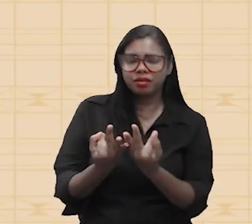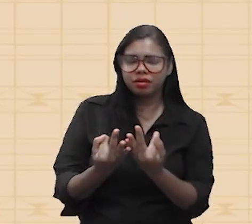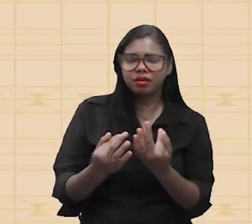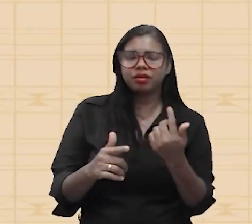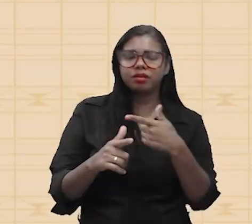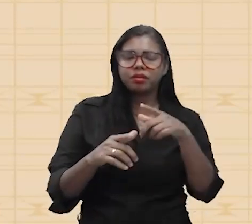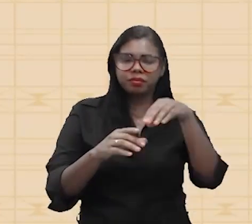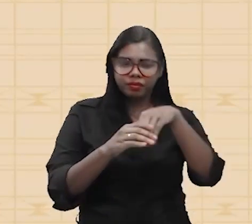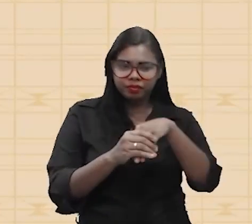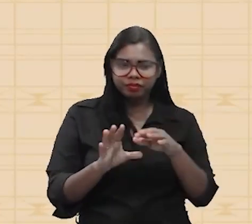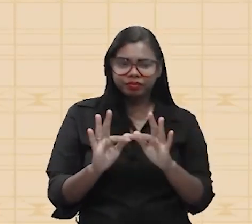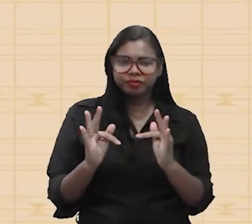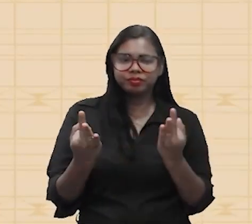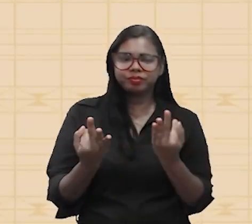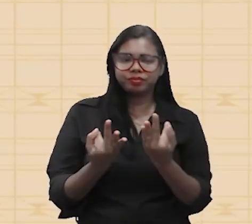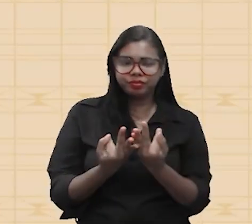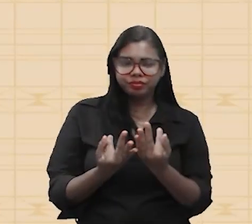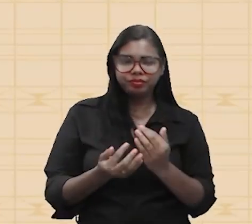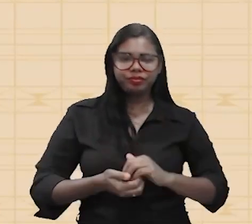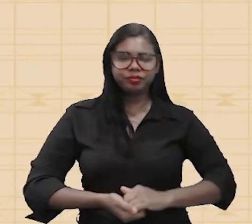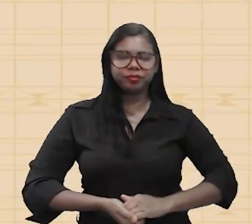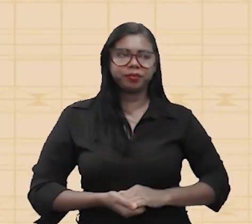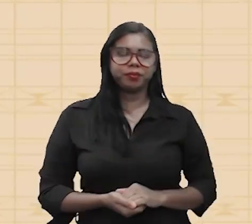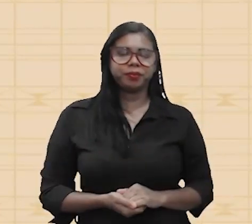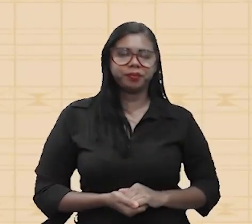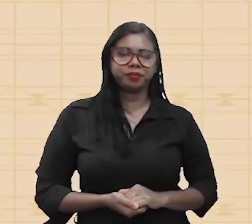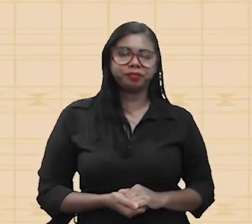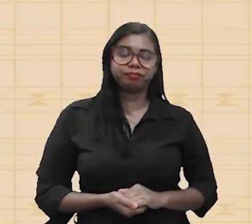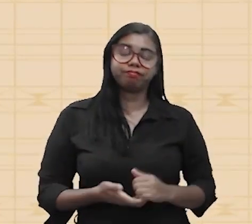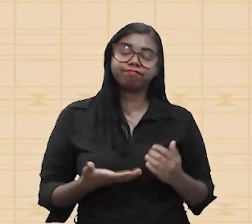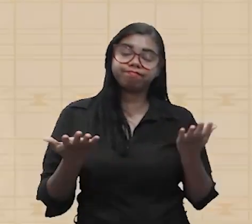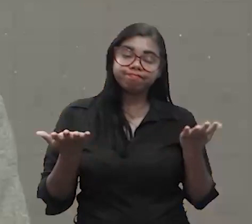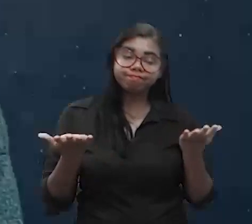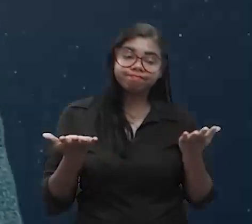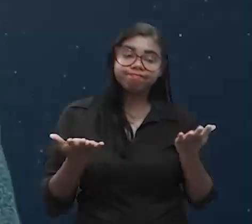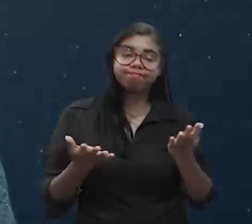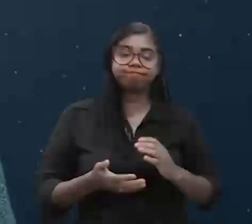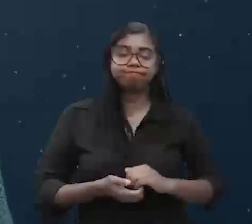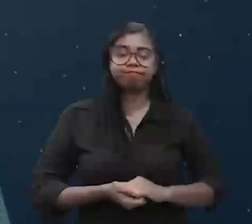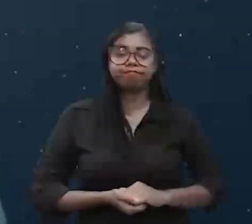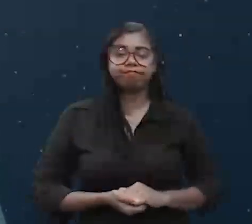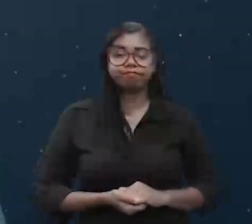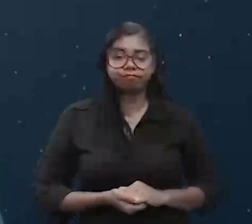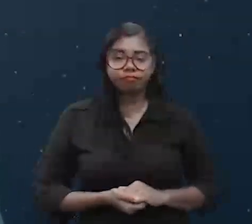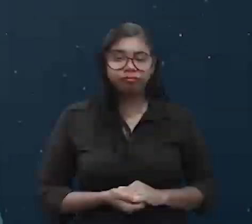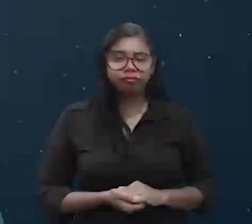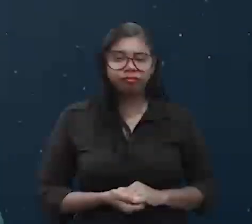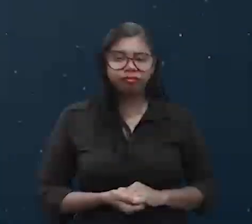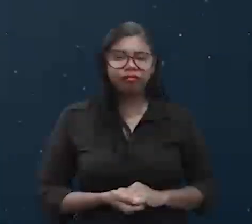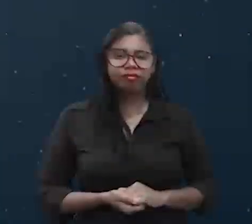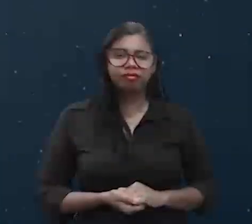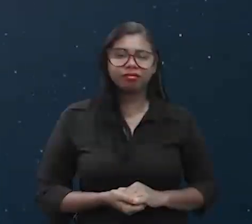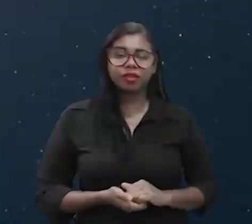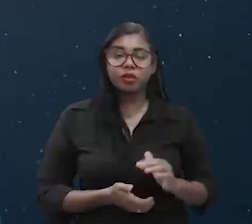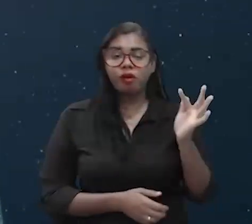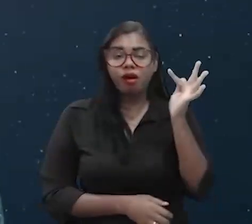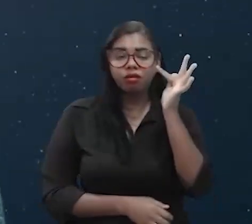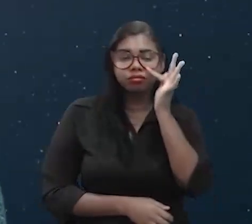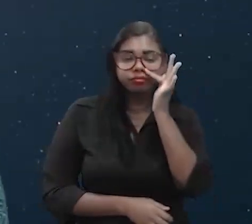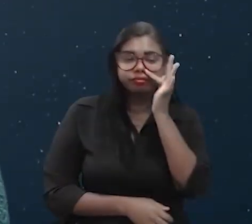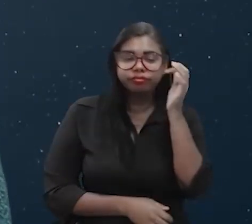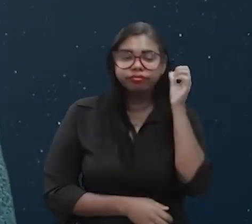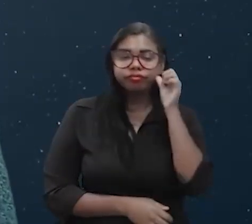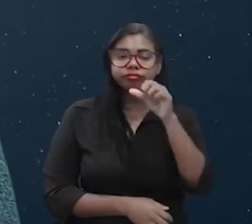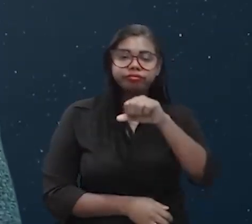mulher, né? E acabou que um admirador da esposa dele matou o Euclides da